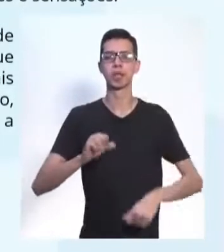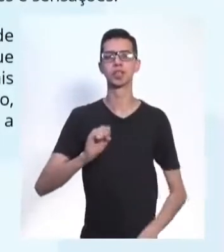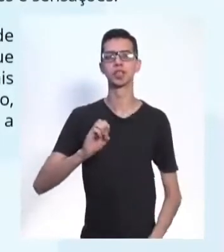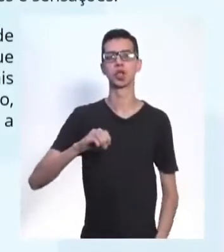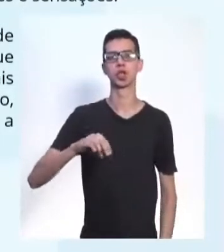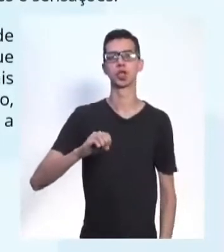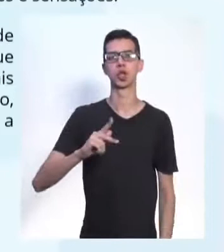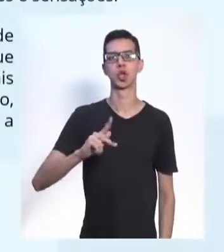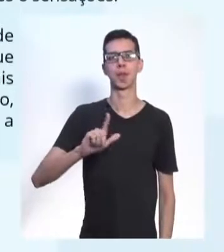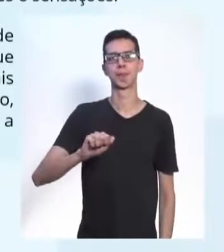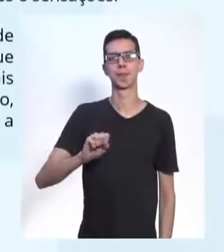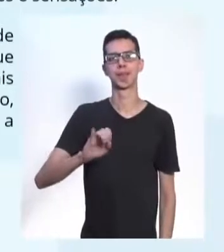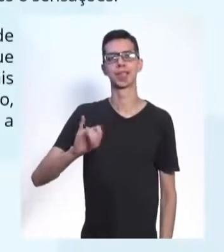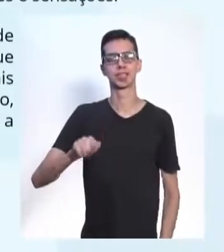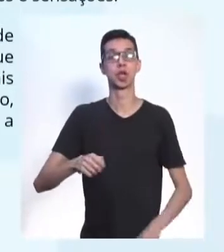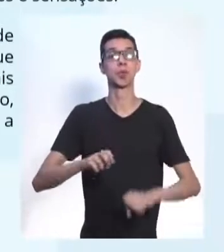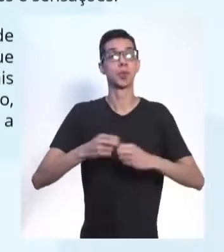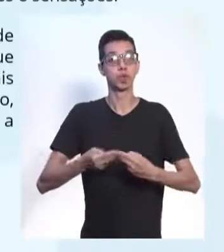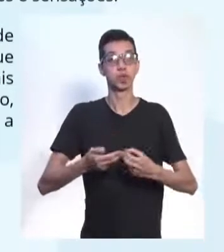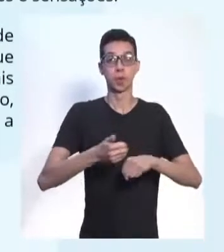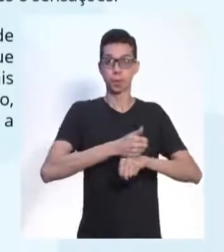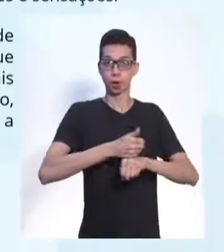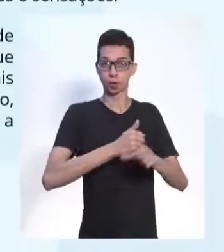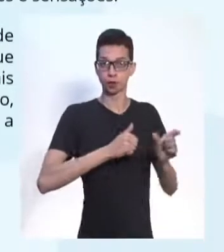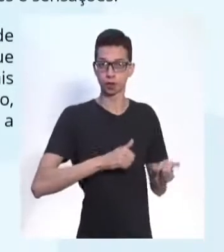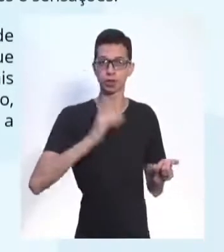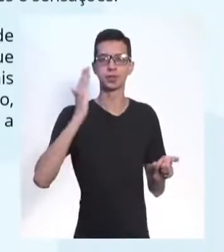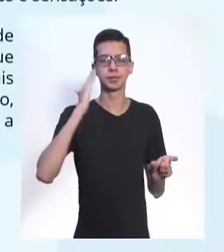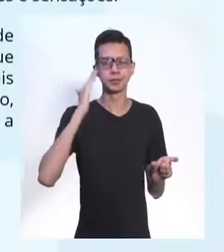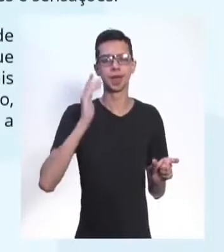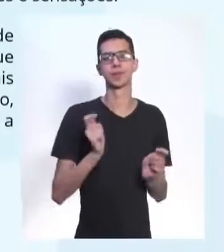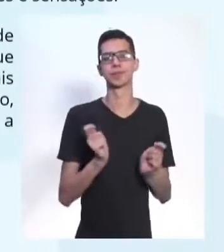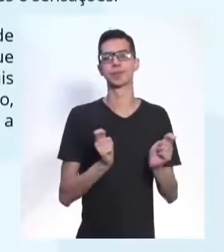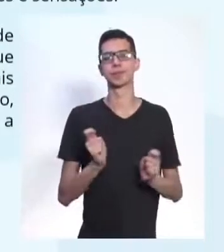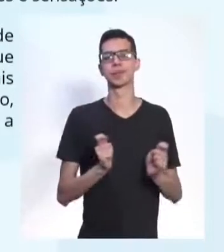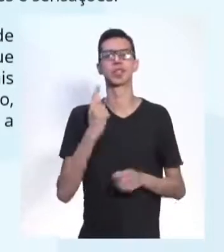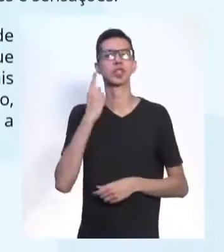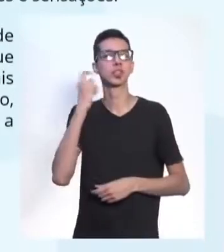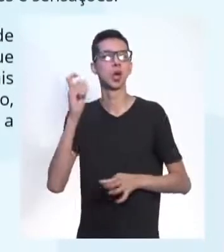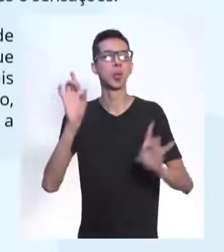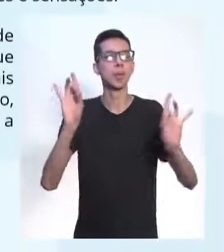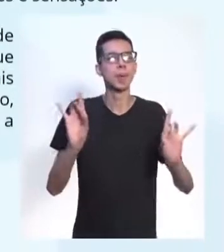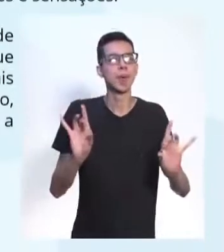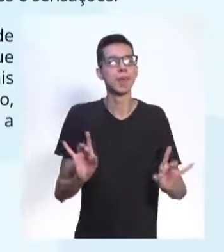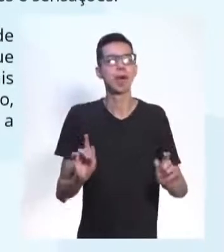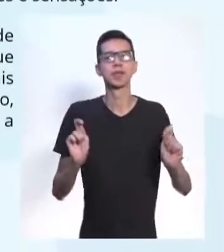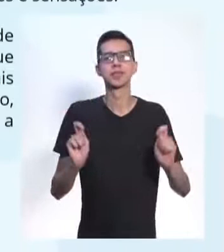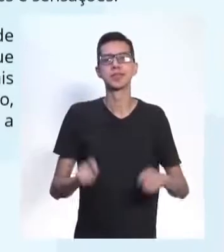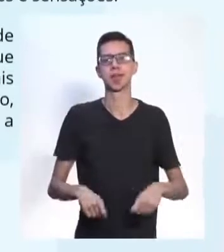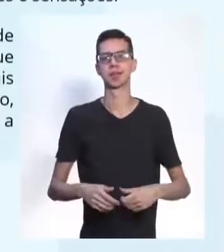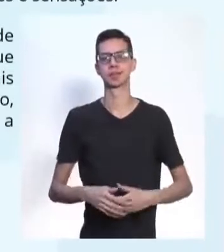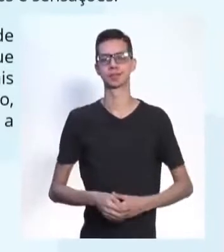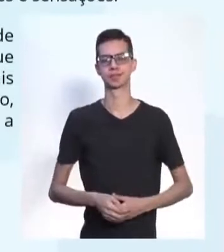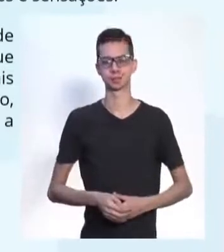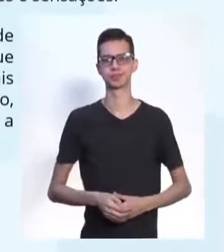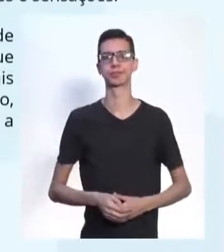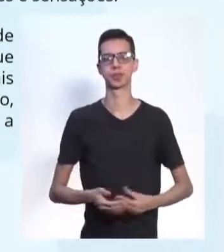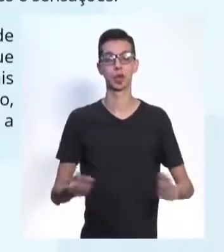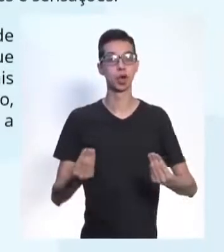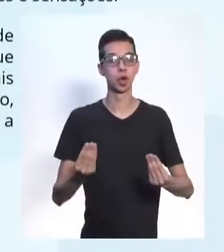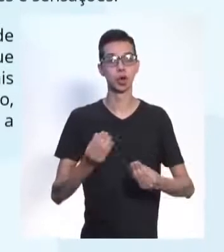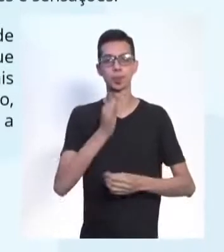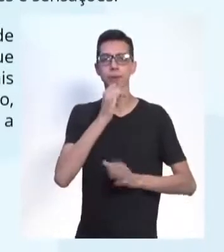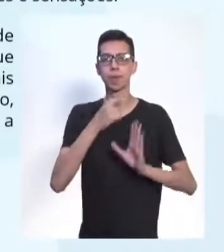que trabalha com essa linguagem, cria e sonoriza com efeitos especiais e fundos sonoros de acordo com a necessidade da cena